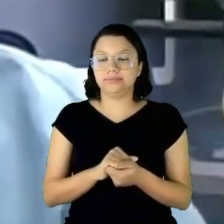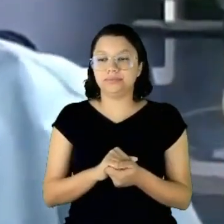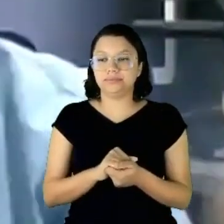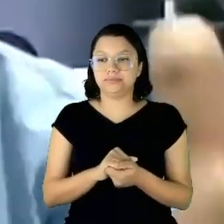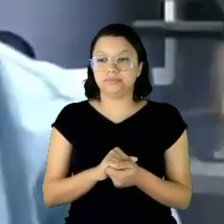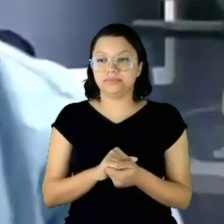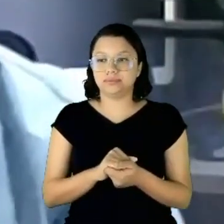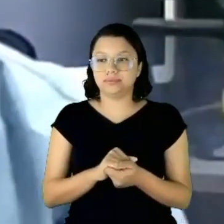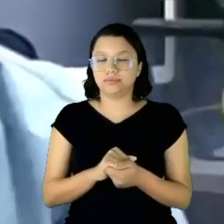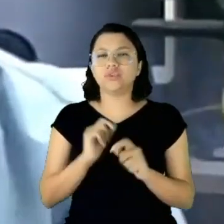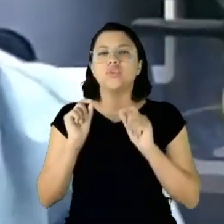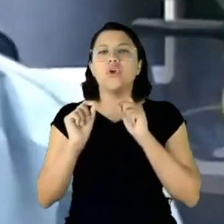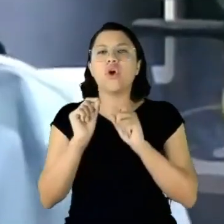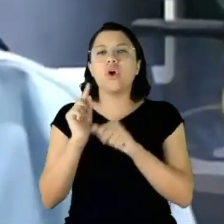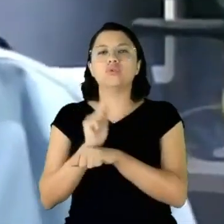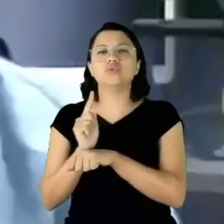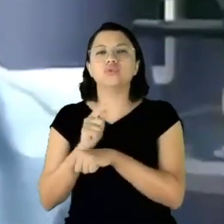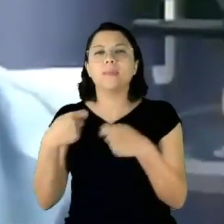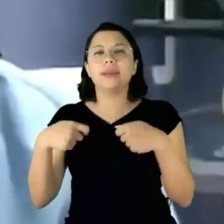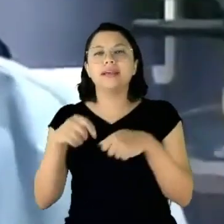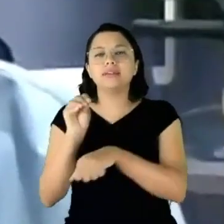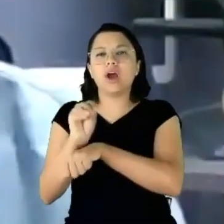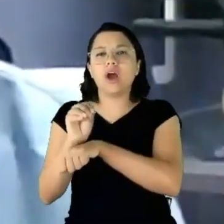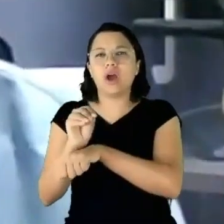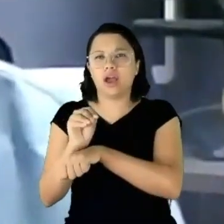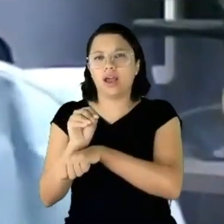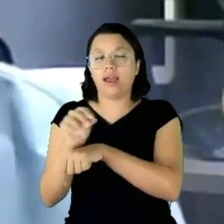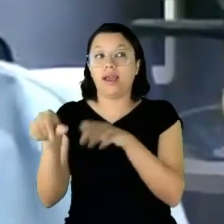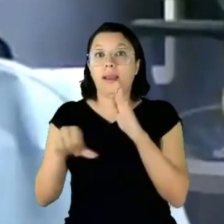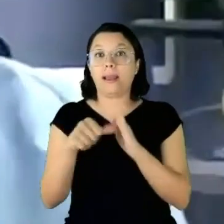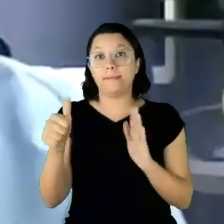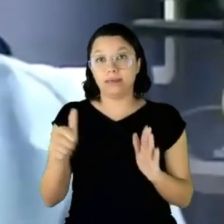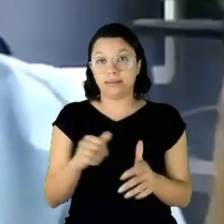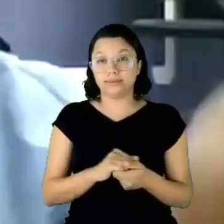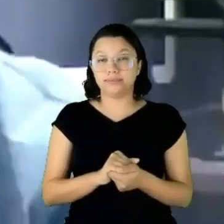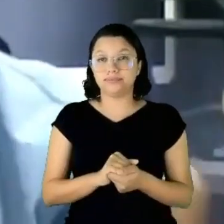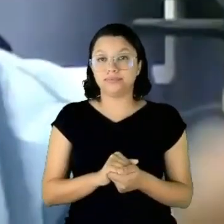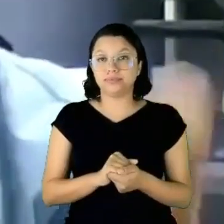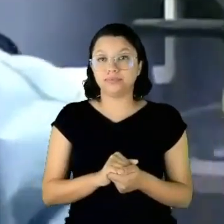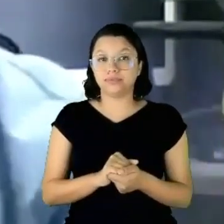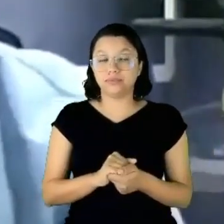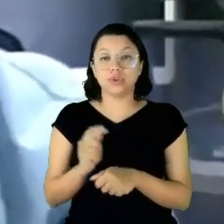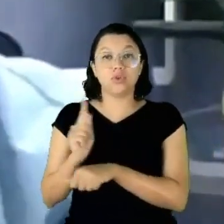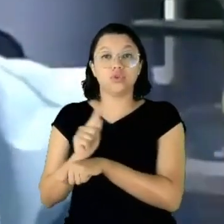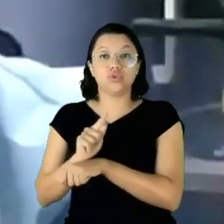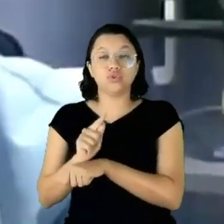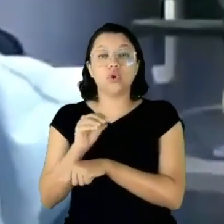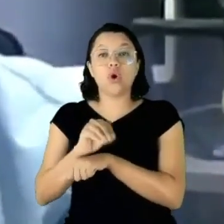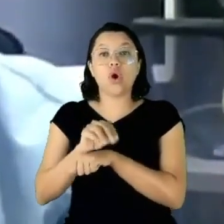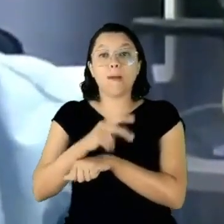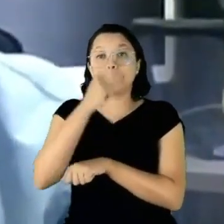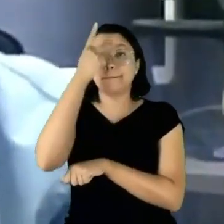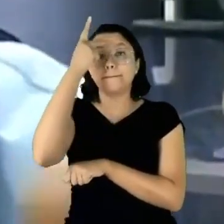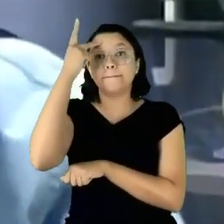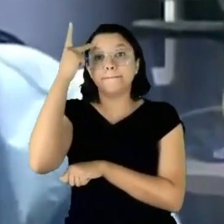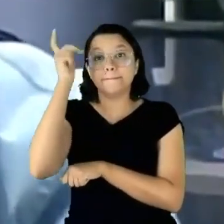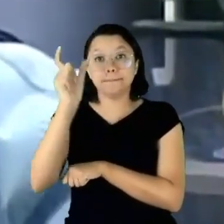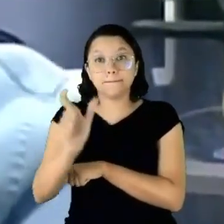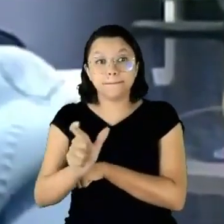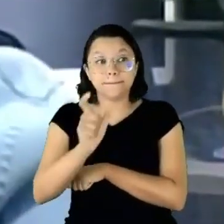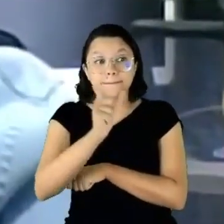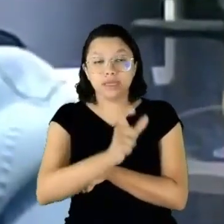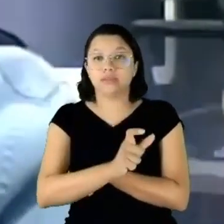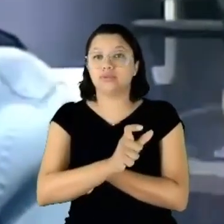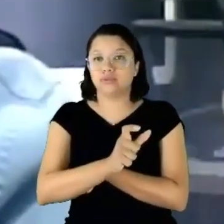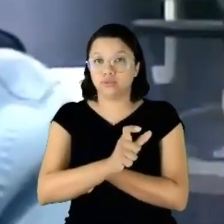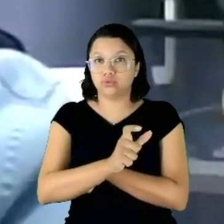que o gestor tem que cuidar primeira coisa é que o gestor cuida de pessoas. As pessoas